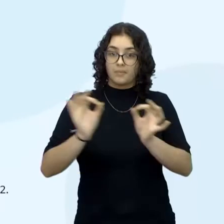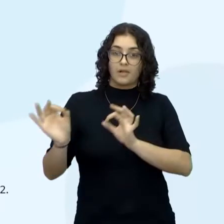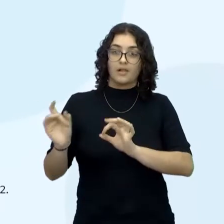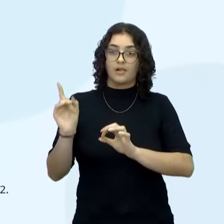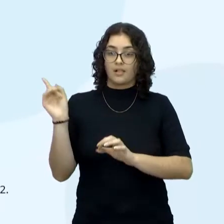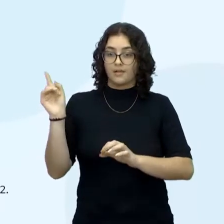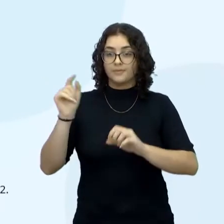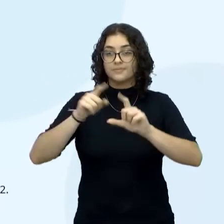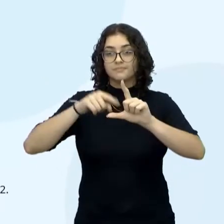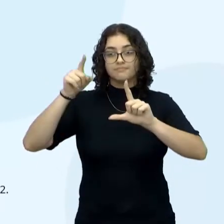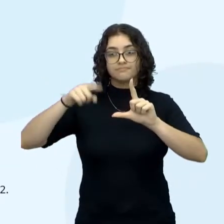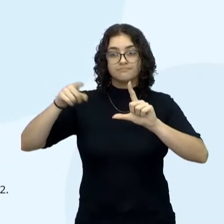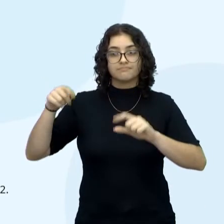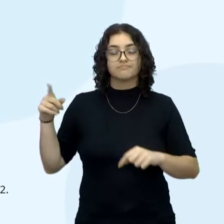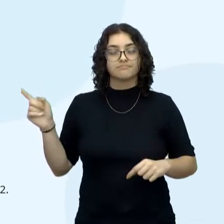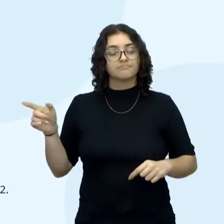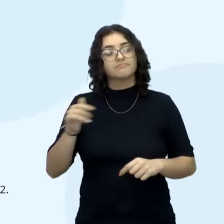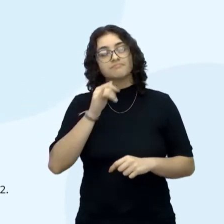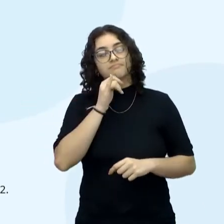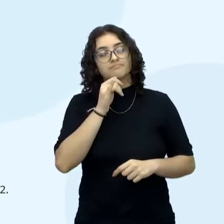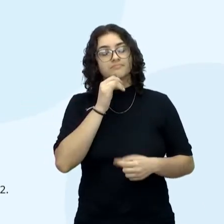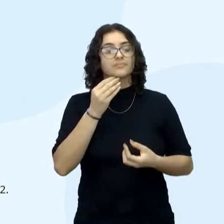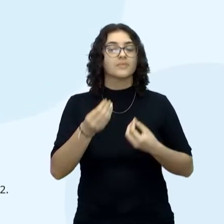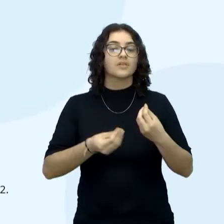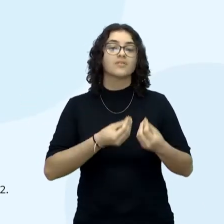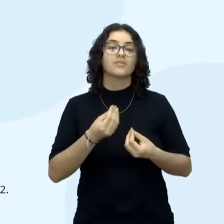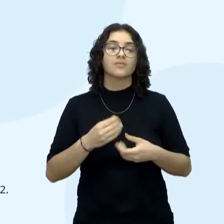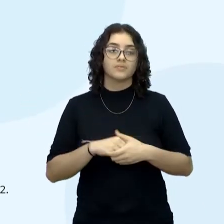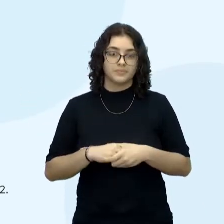né? Então, assim, a gente pode